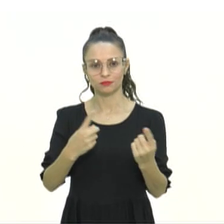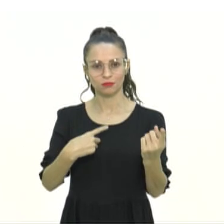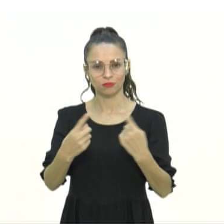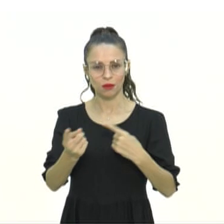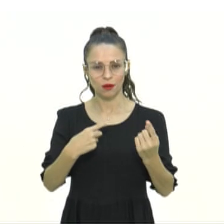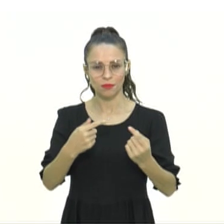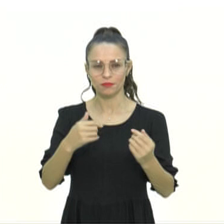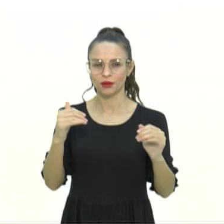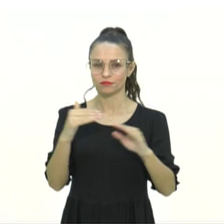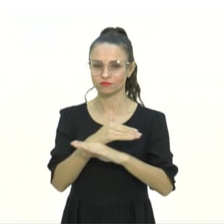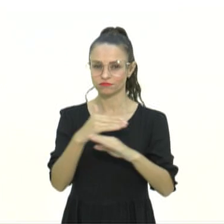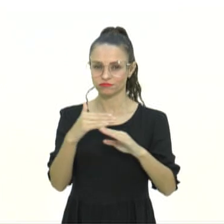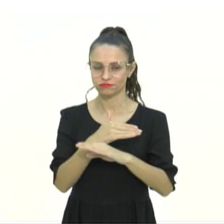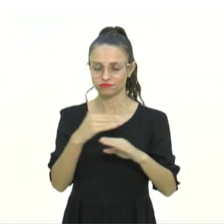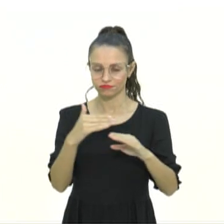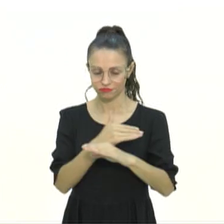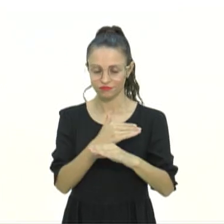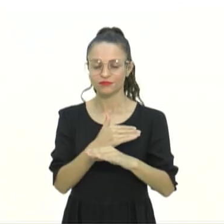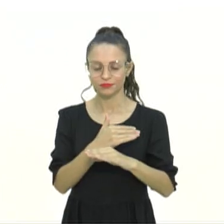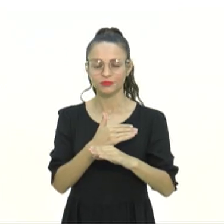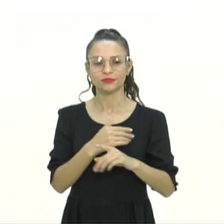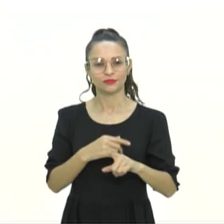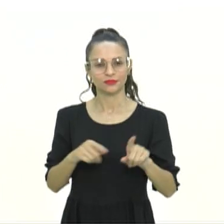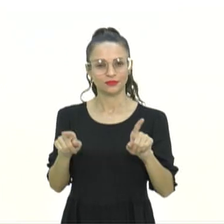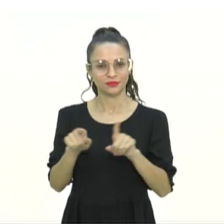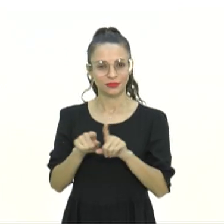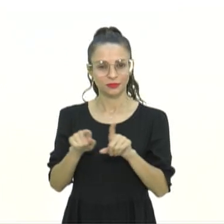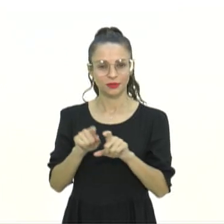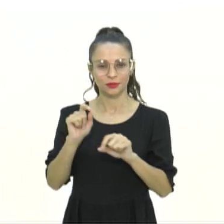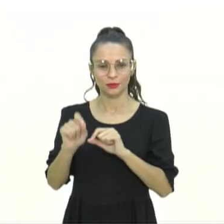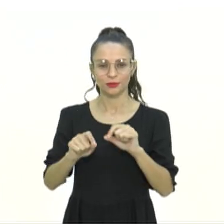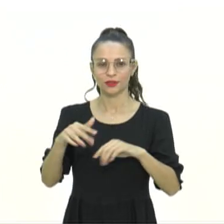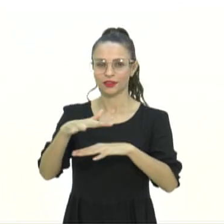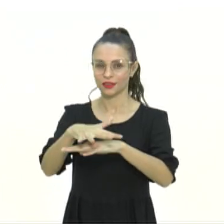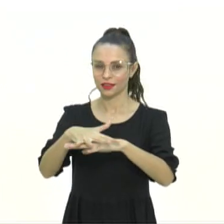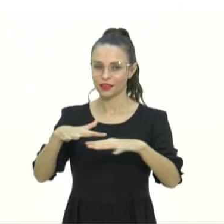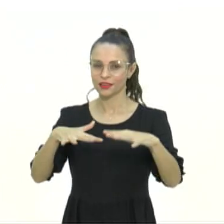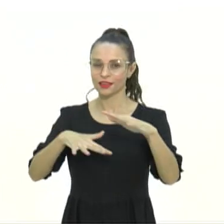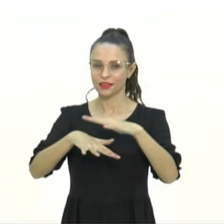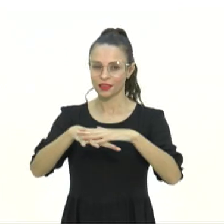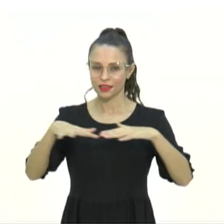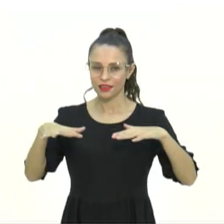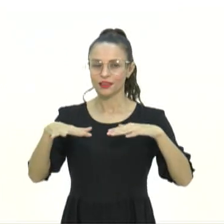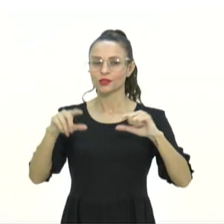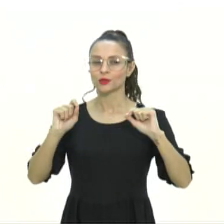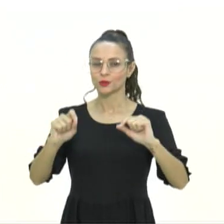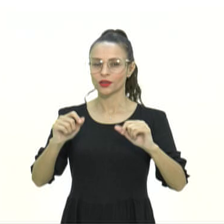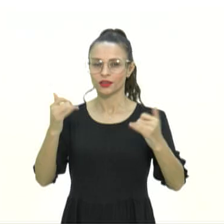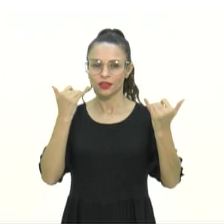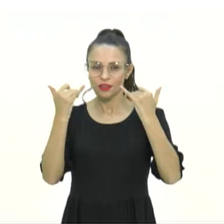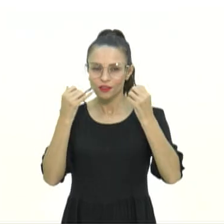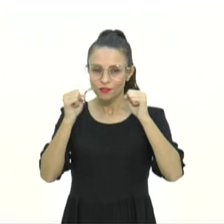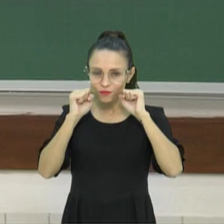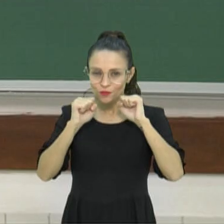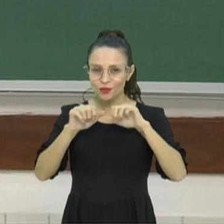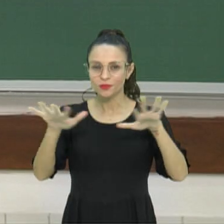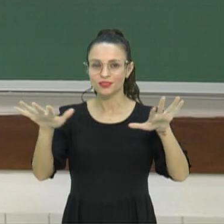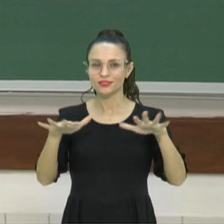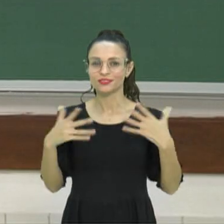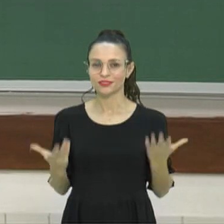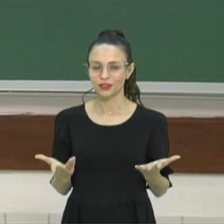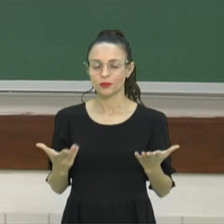nós falávamos como os meios de transporte e as redes de informação. Então nós vamos perceber